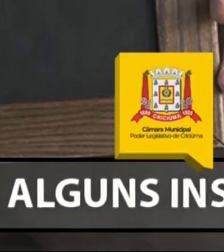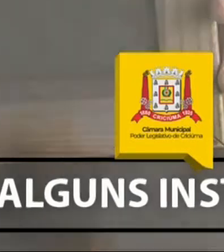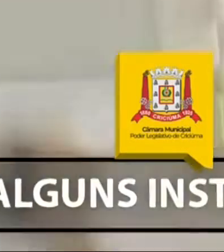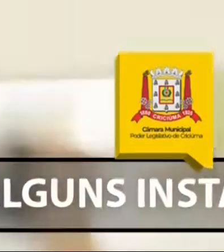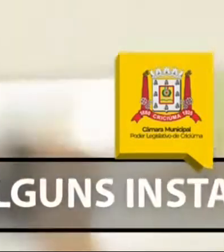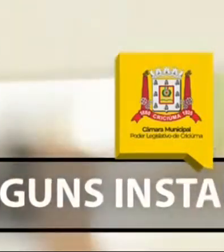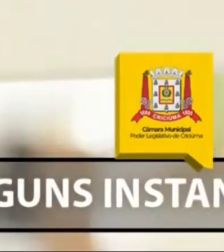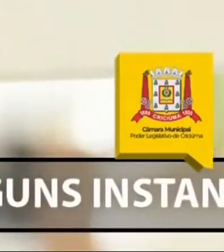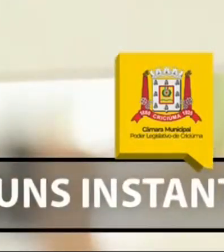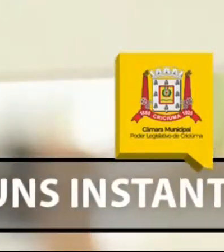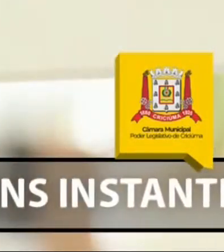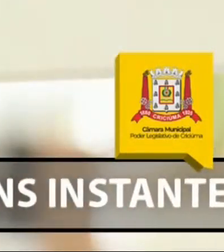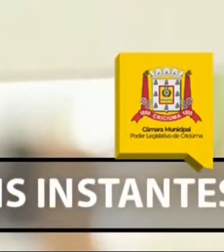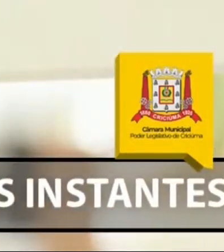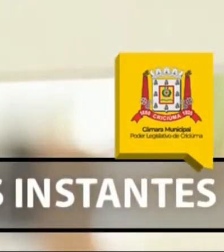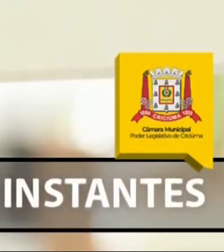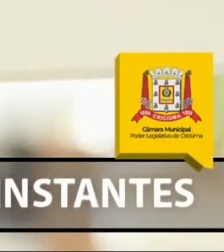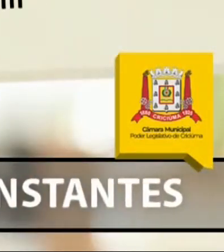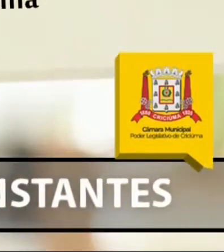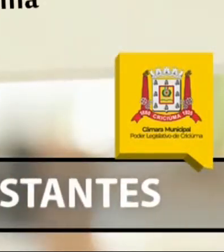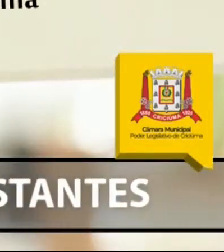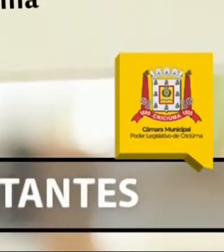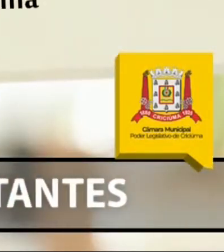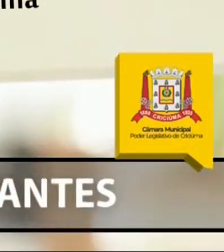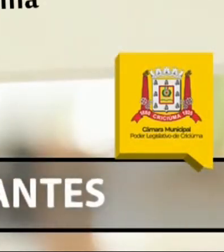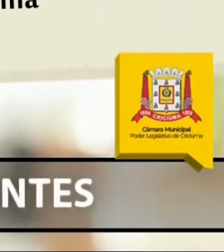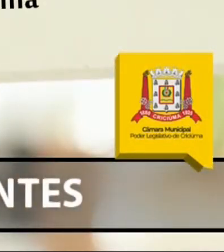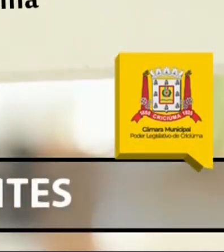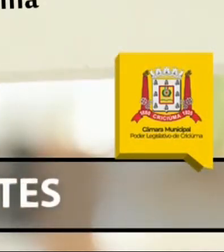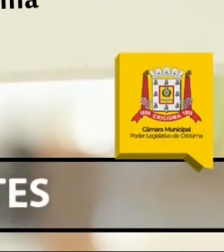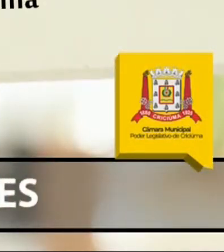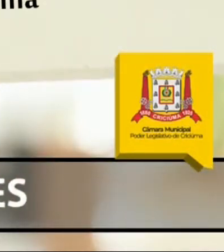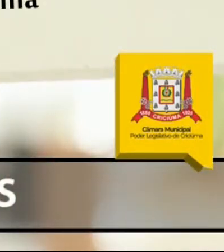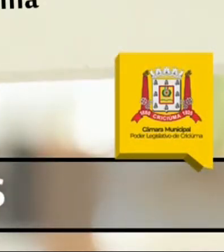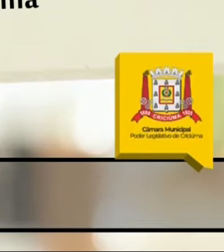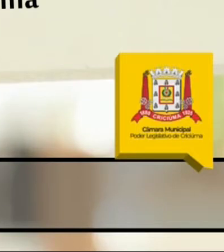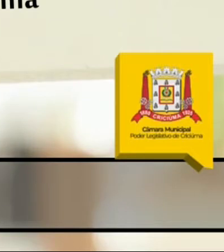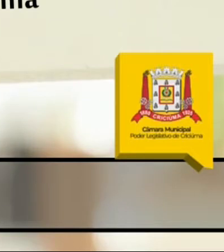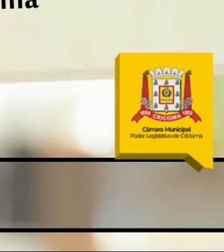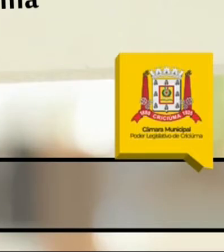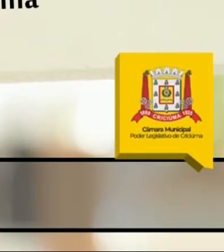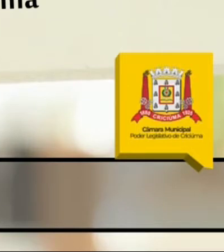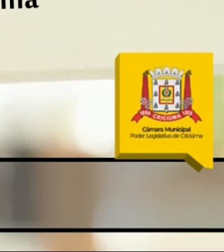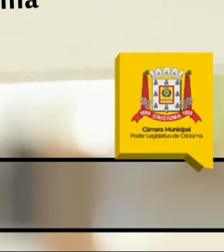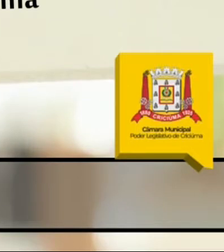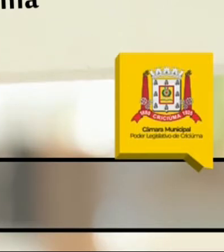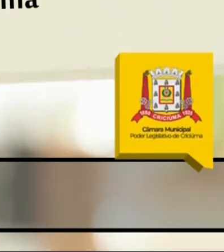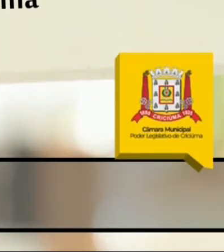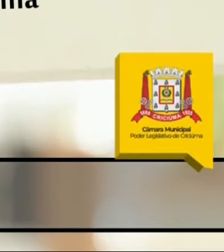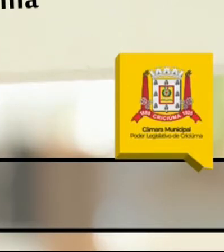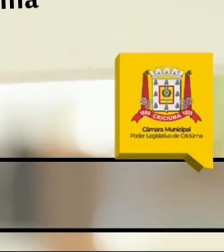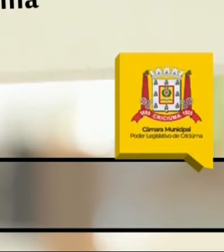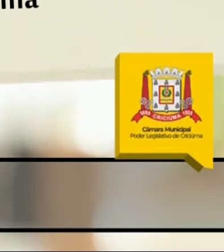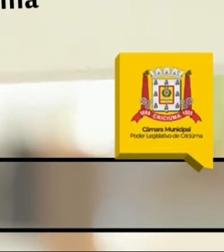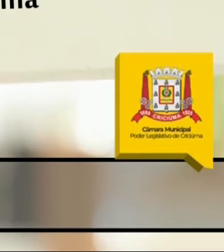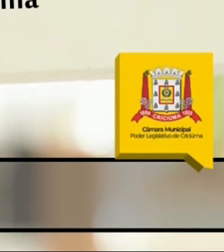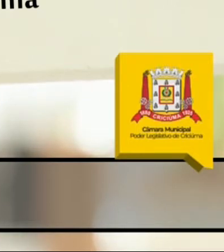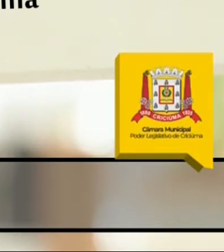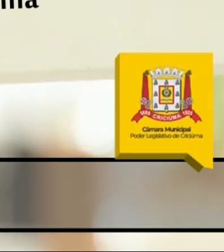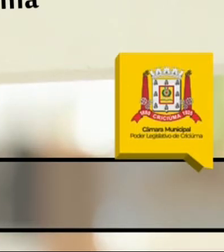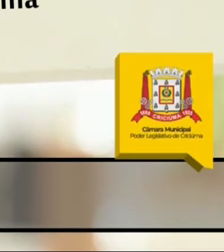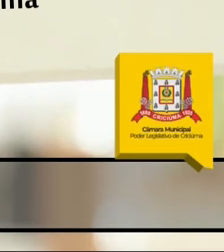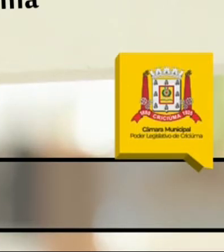é o Parque Municipal Alter Guide. Nós precisamos indicar um vereador que queira fazer parte dessa